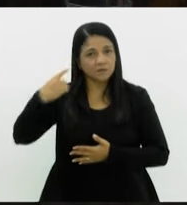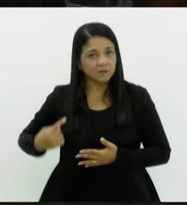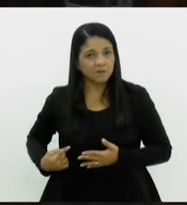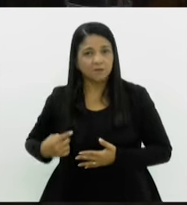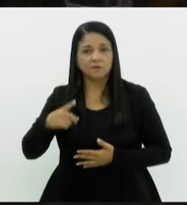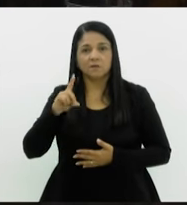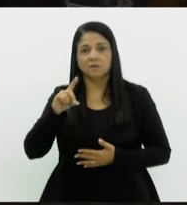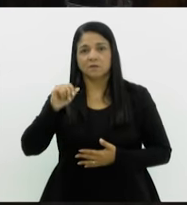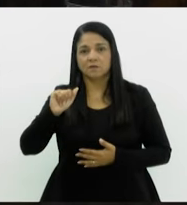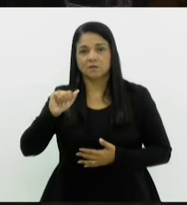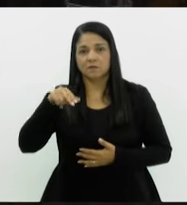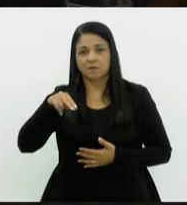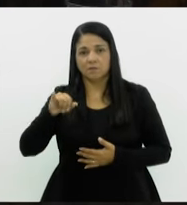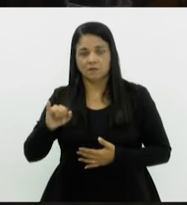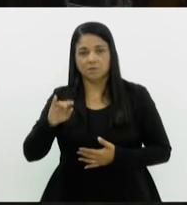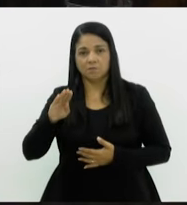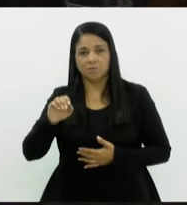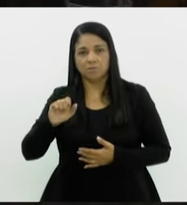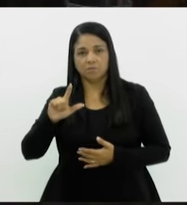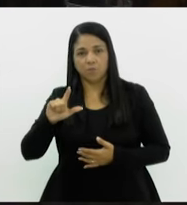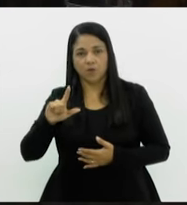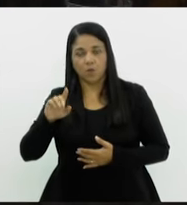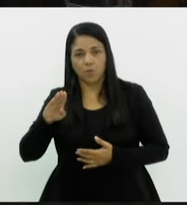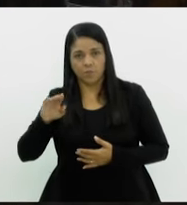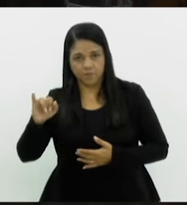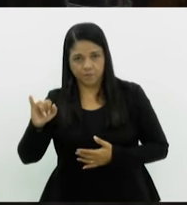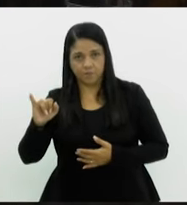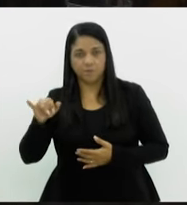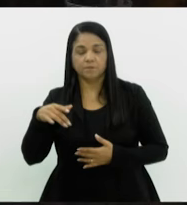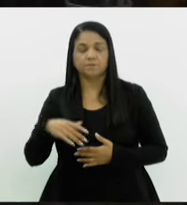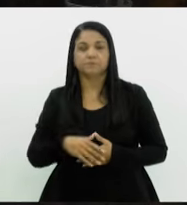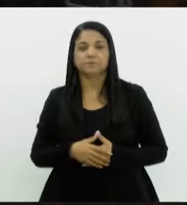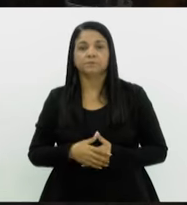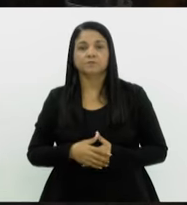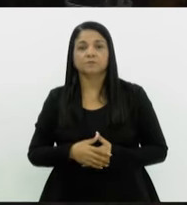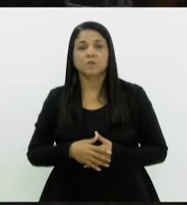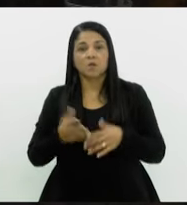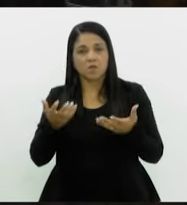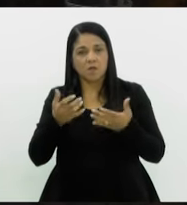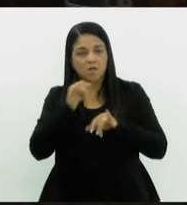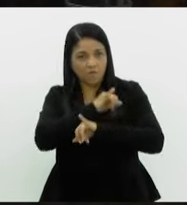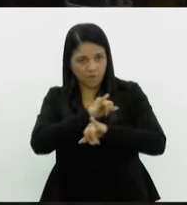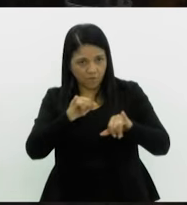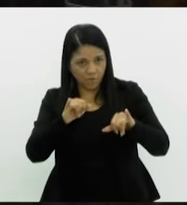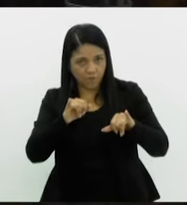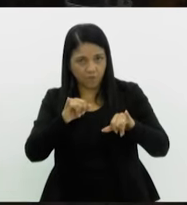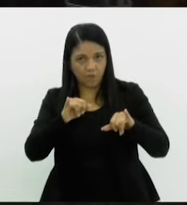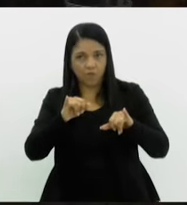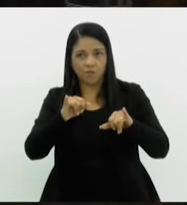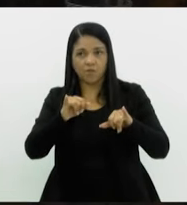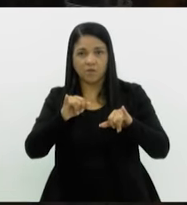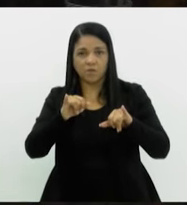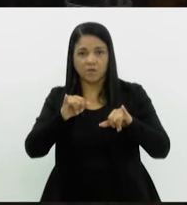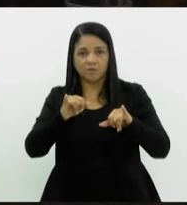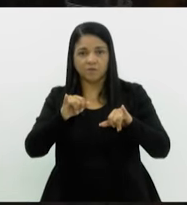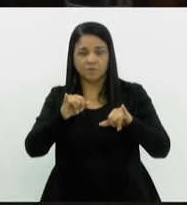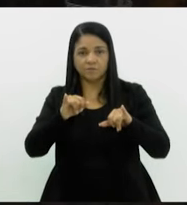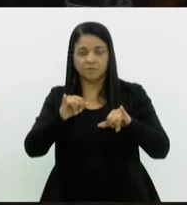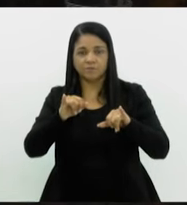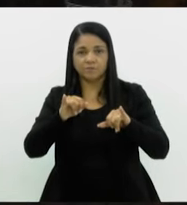Dani Balbi se posiciona, dizer para todos vocês que hoje, na pessoa da